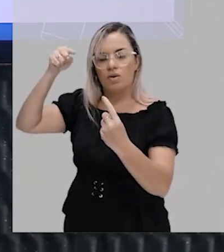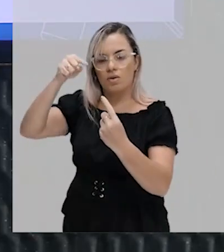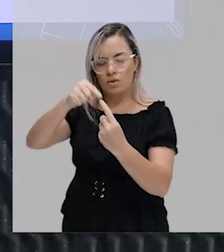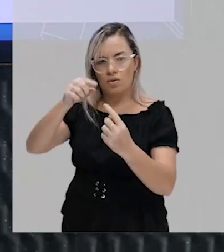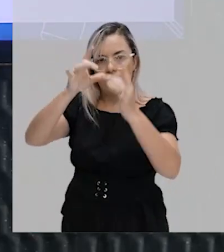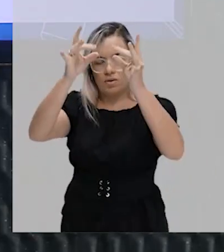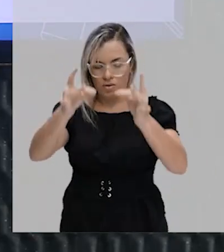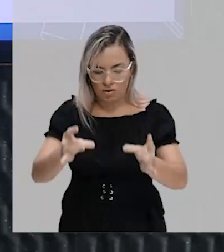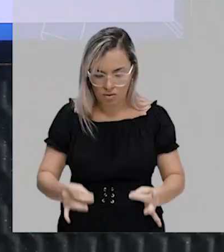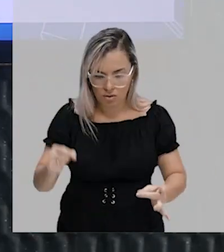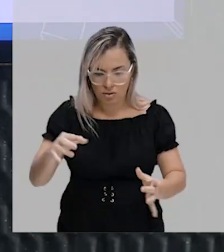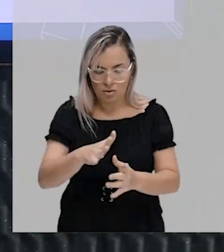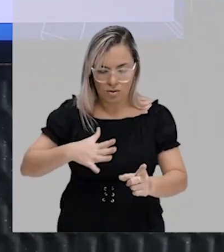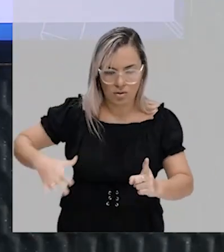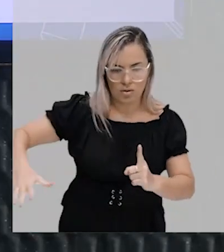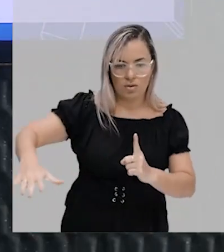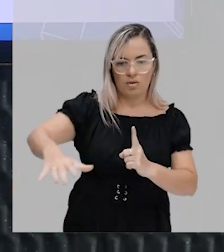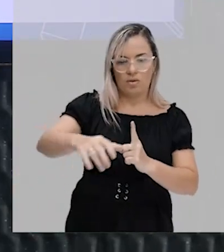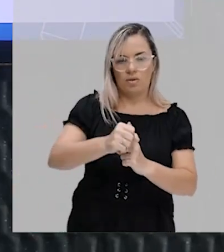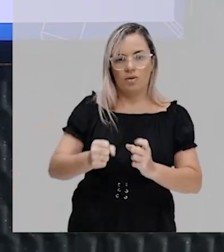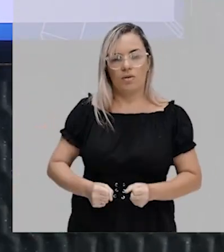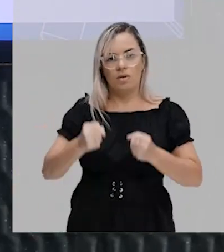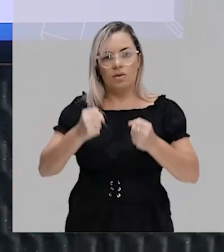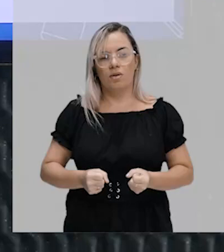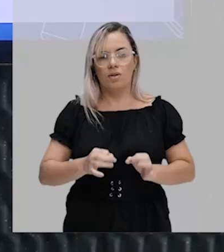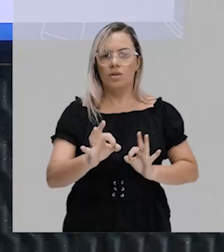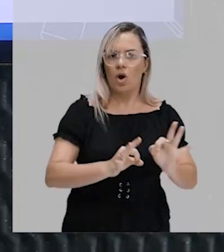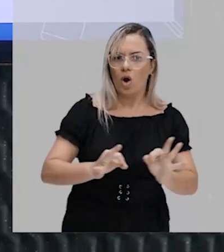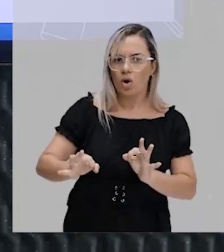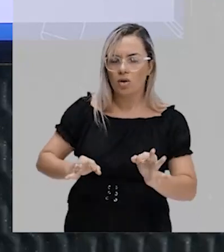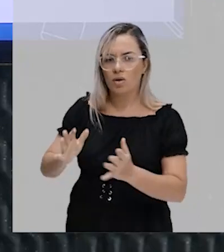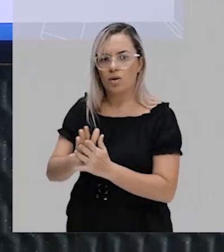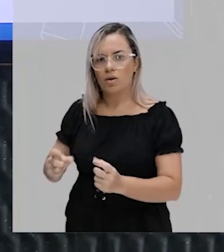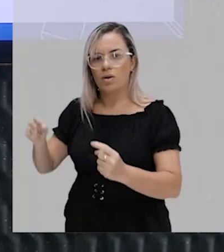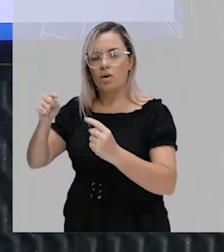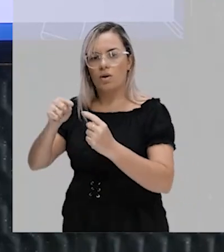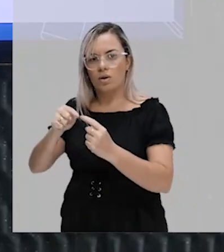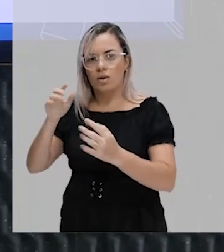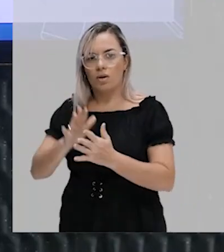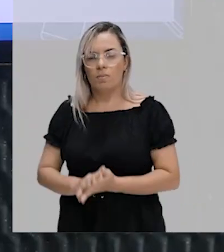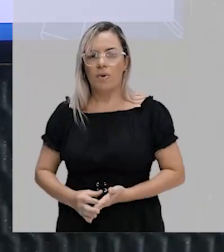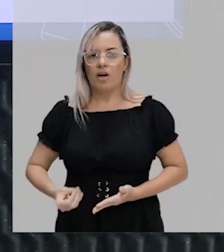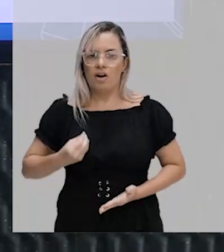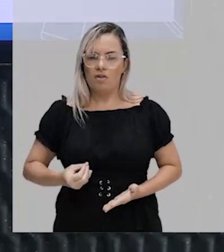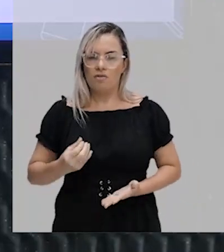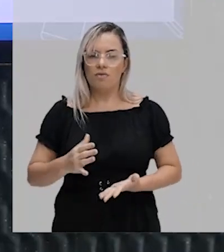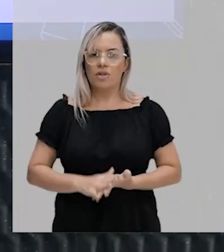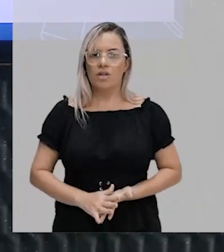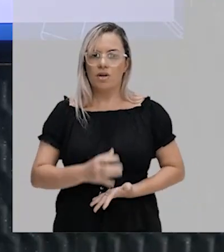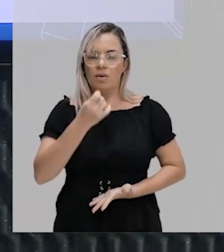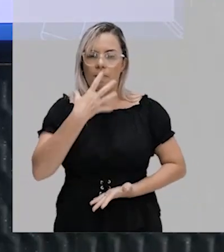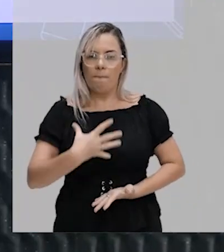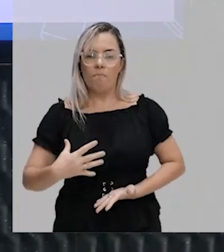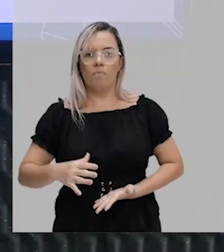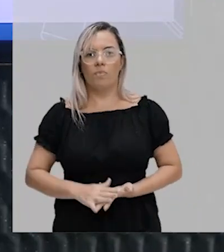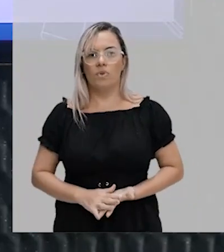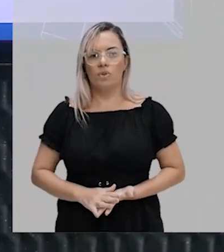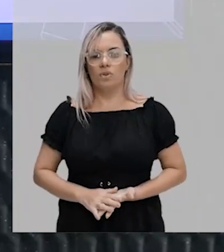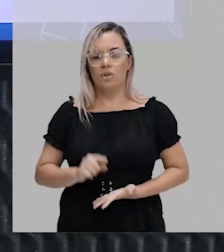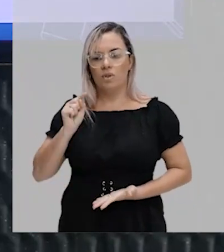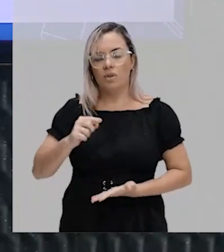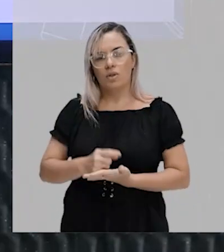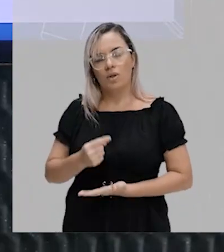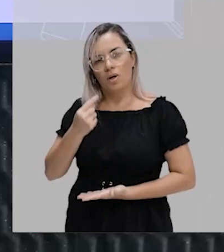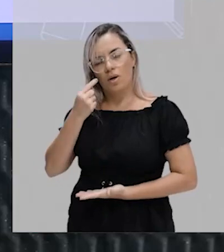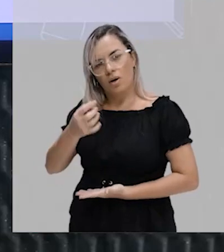maneira específica para que a sociedade pudesse funcionar, pudesse ter, portanto, uma vida saudável. Então essa é a chamada visão organicista,